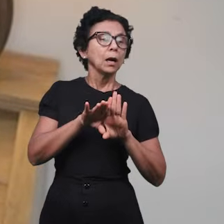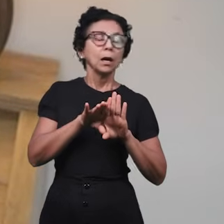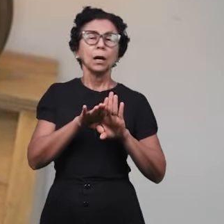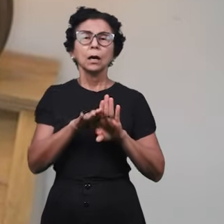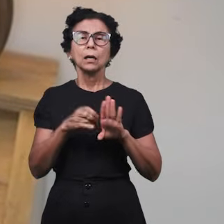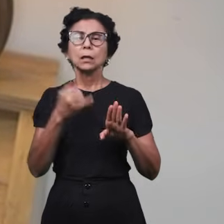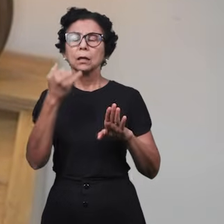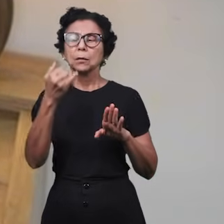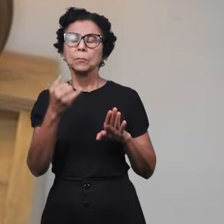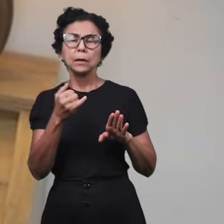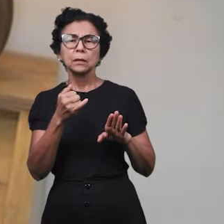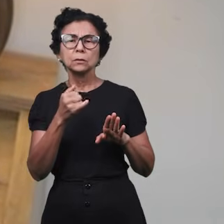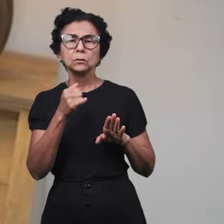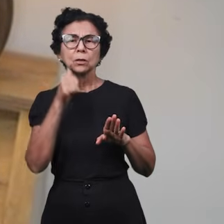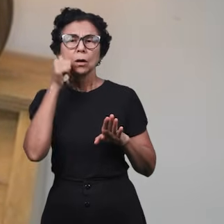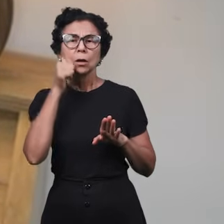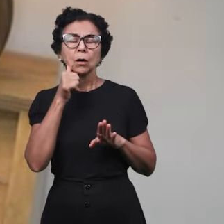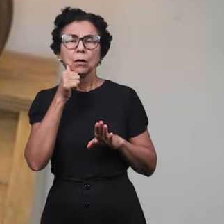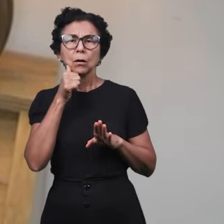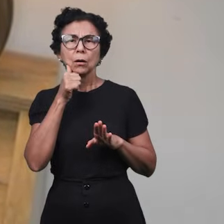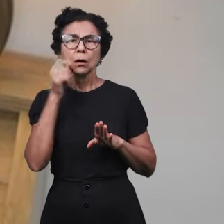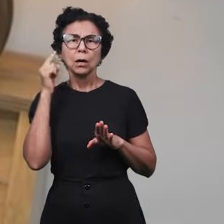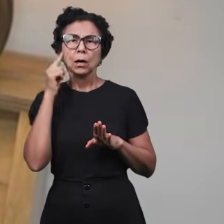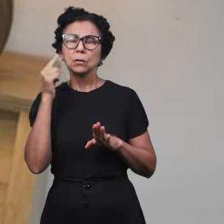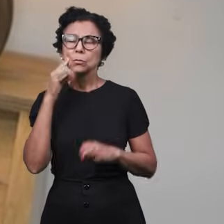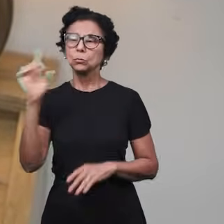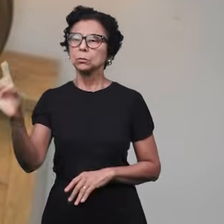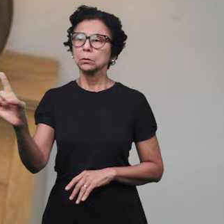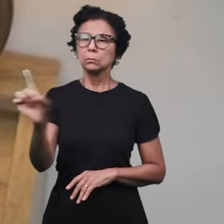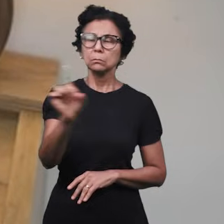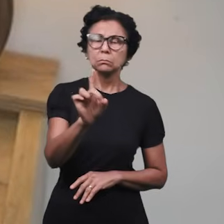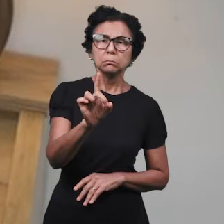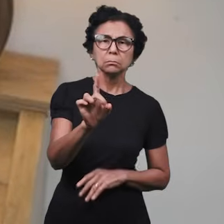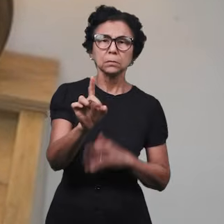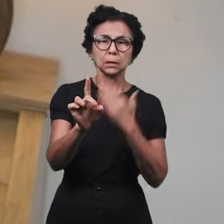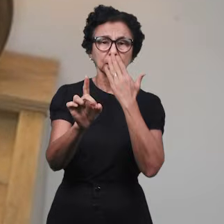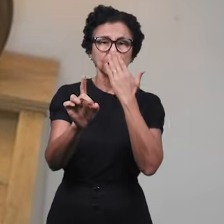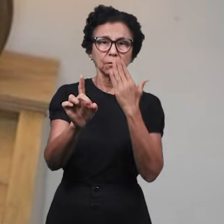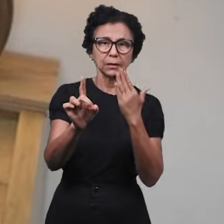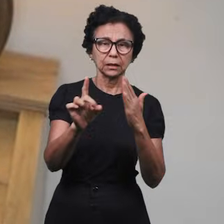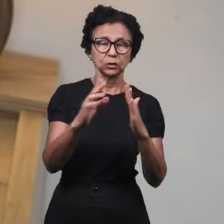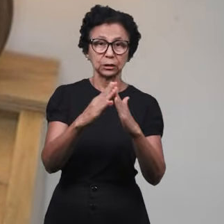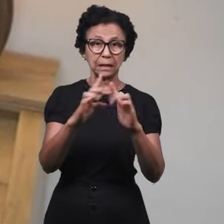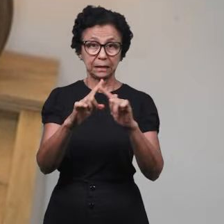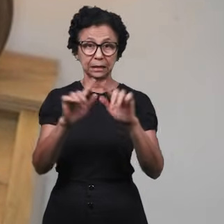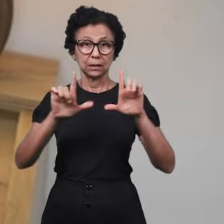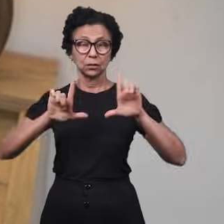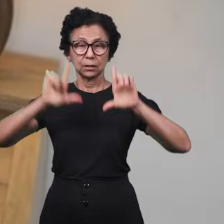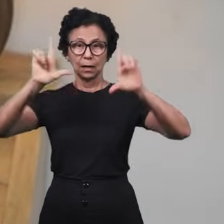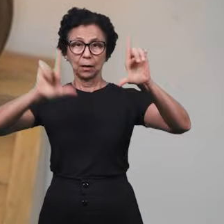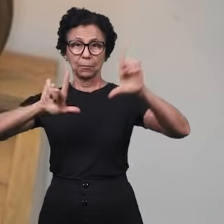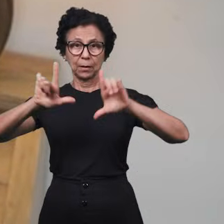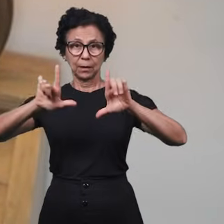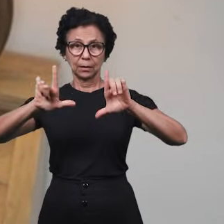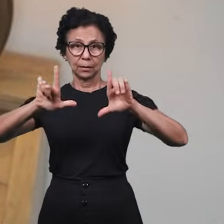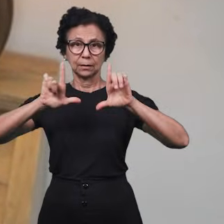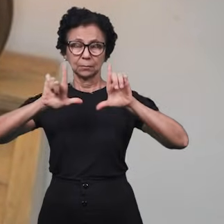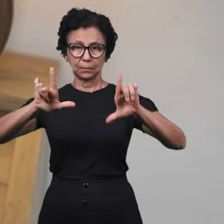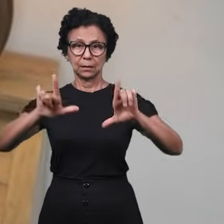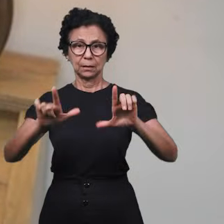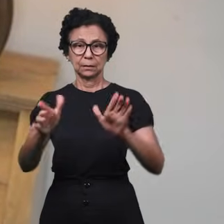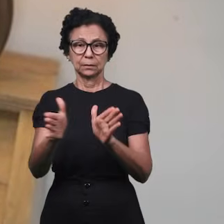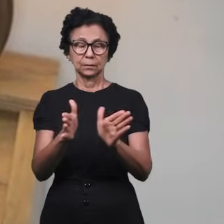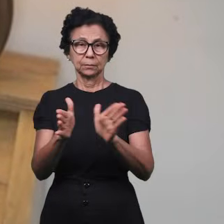igreja uma surda. E nós temos ali na porta, né, a placa de acessibilidade em